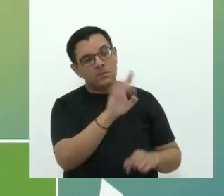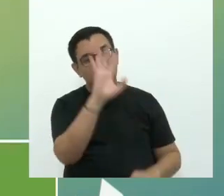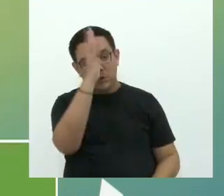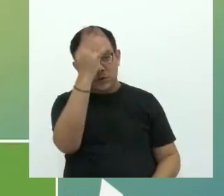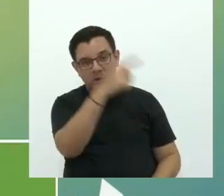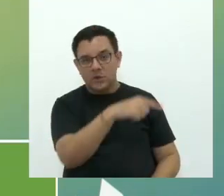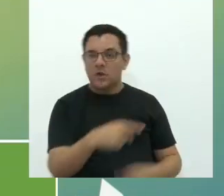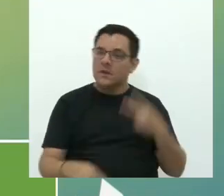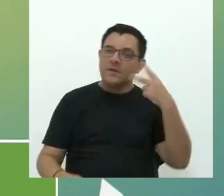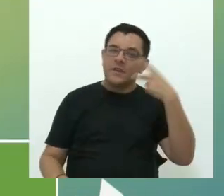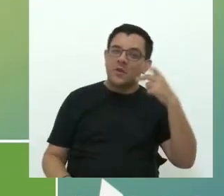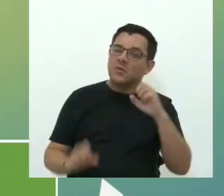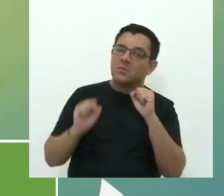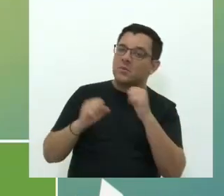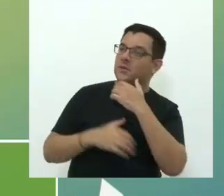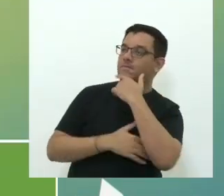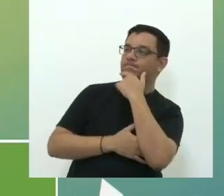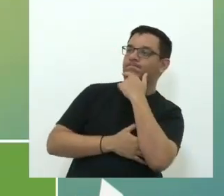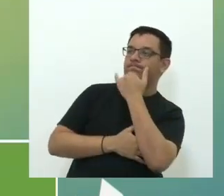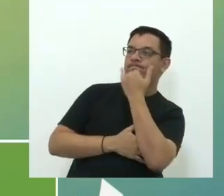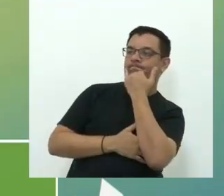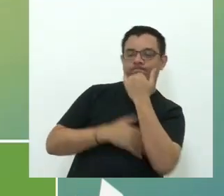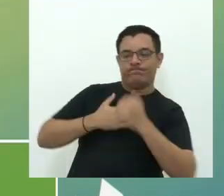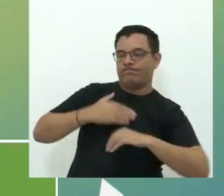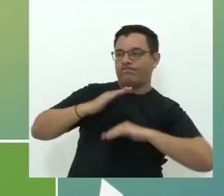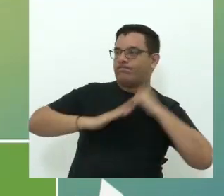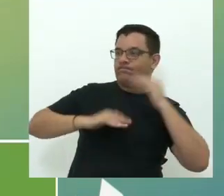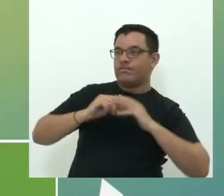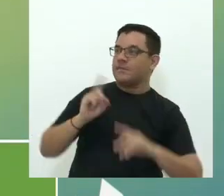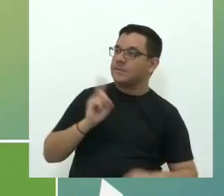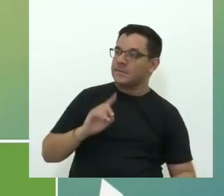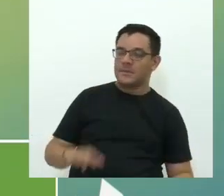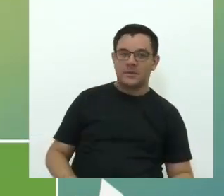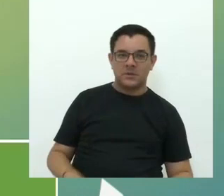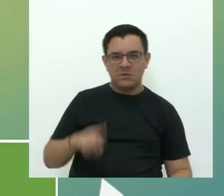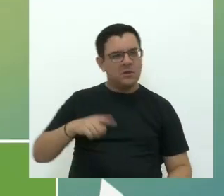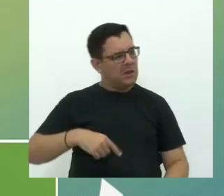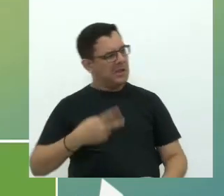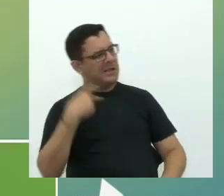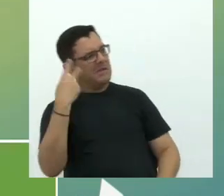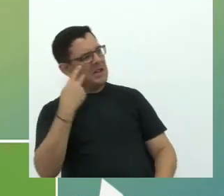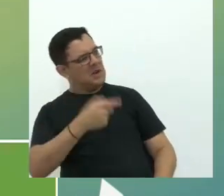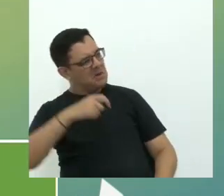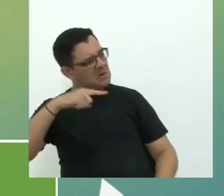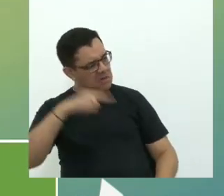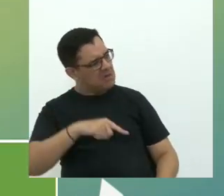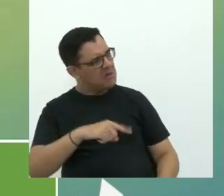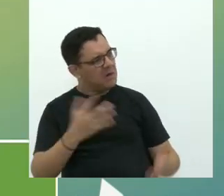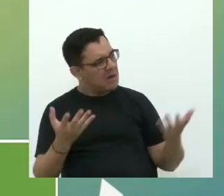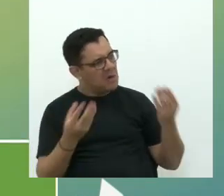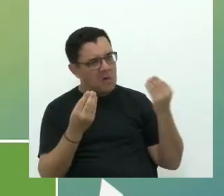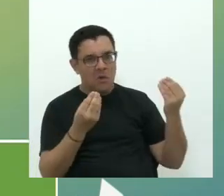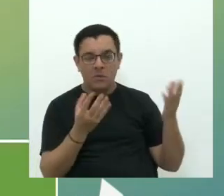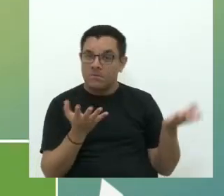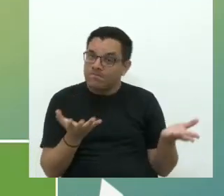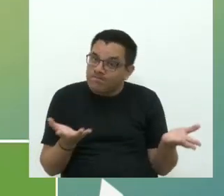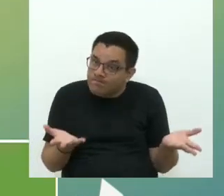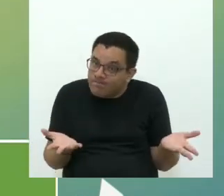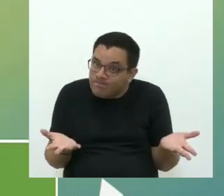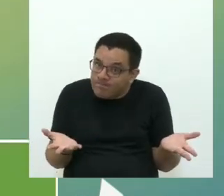resolvesse daí o vereador pode olhar e dizer assim Olha isso não é da minha competência e você atacar quem o vereador Mas não é da competência